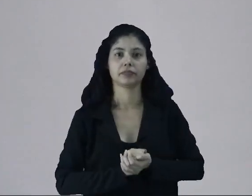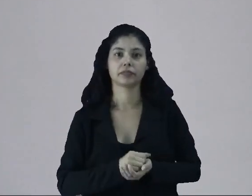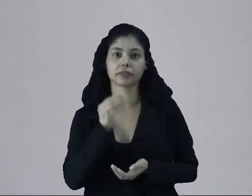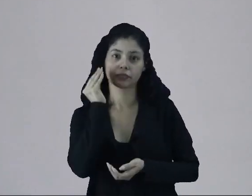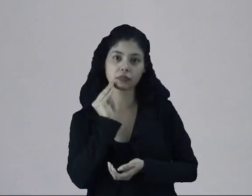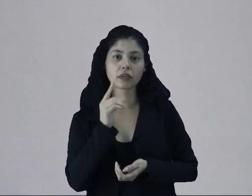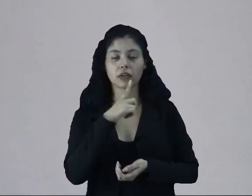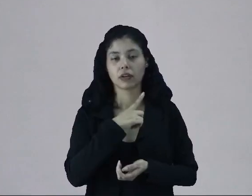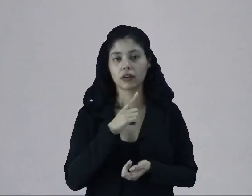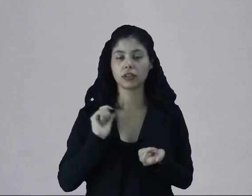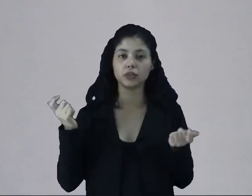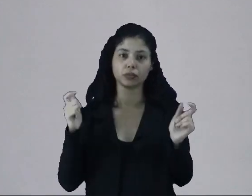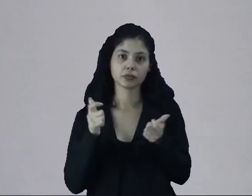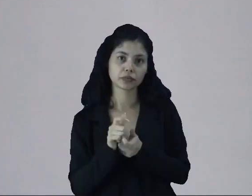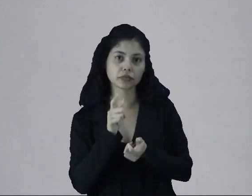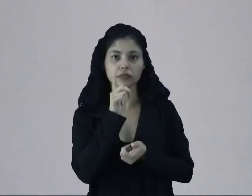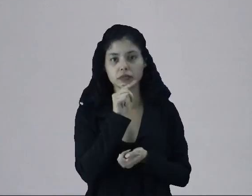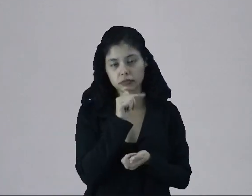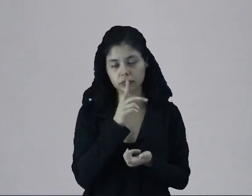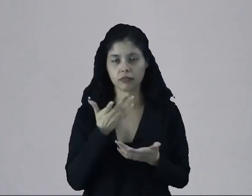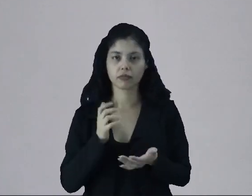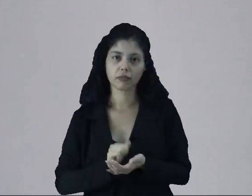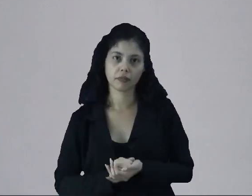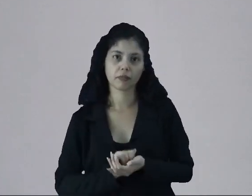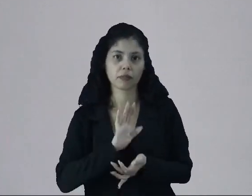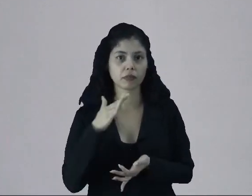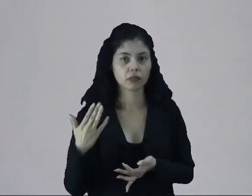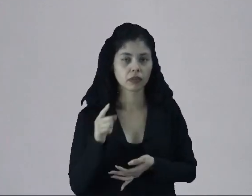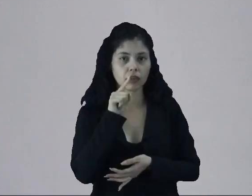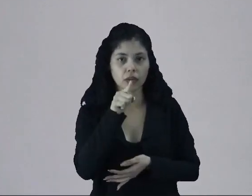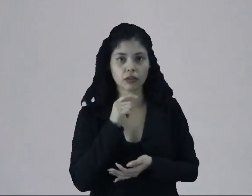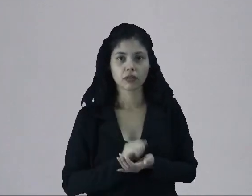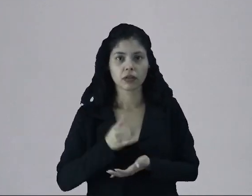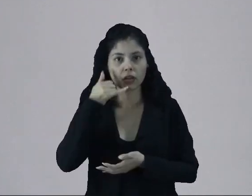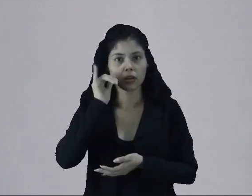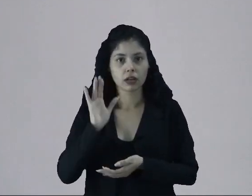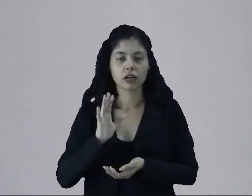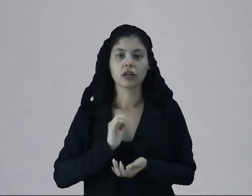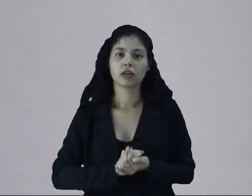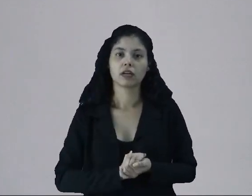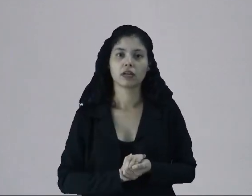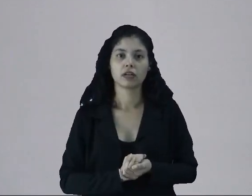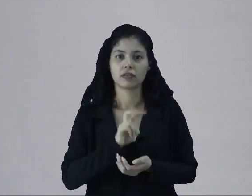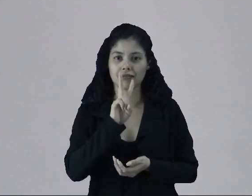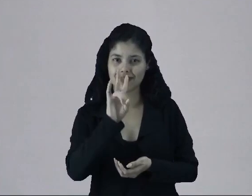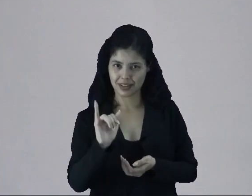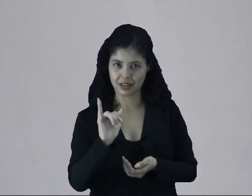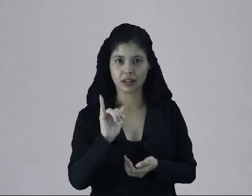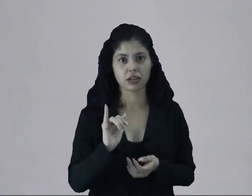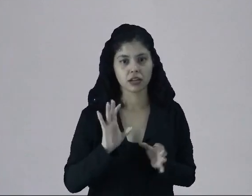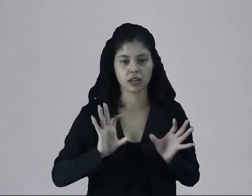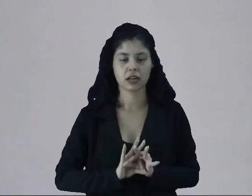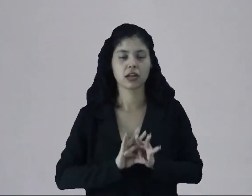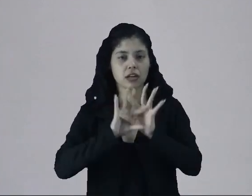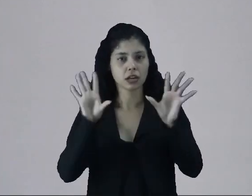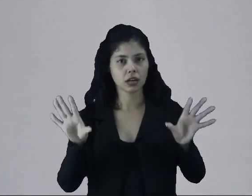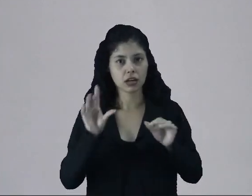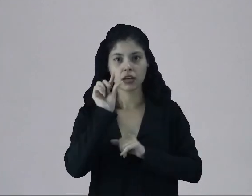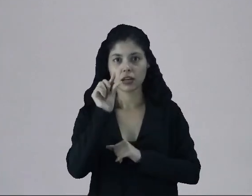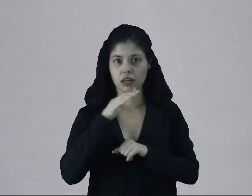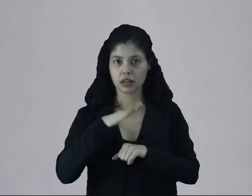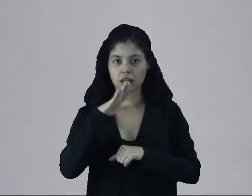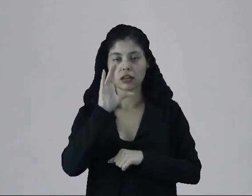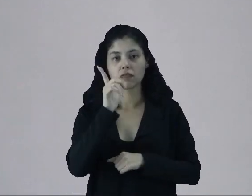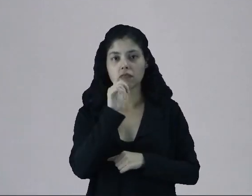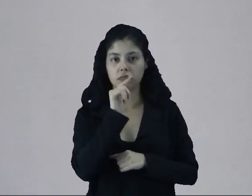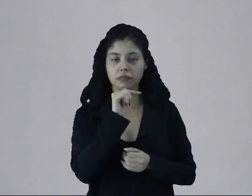tende a reter um pouco mais de água. Quando você vai privando o hormônio antidiurético, você vai liberando um pouco mais de água.